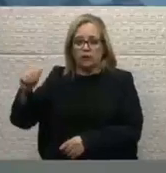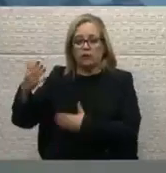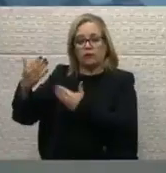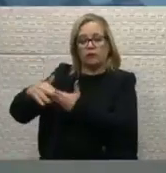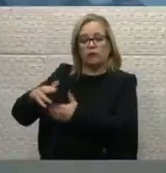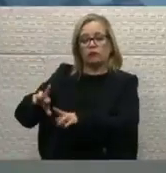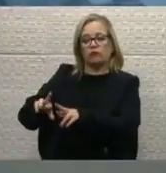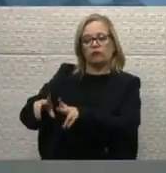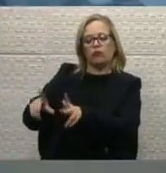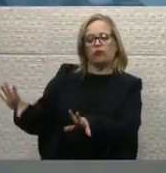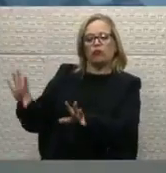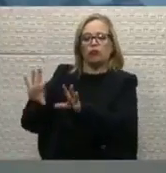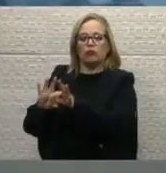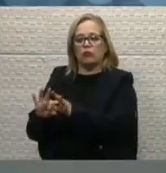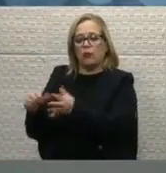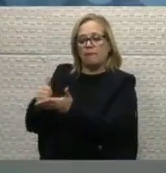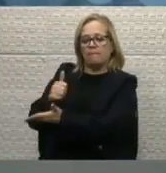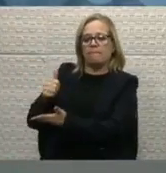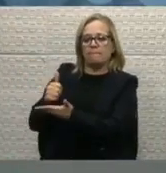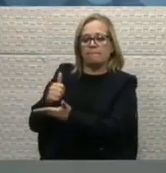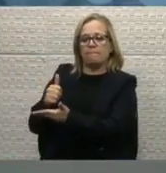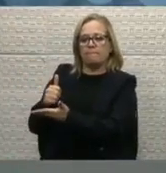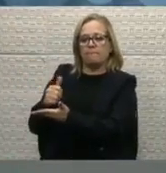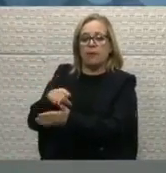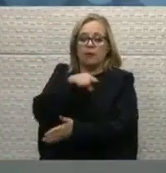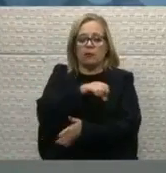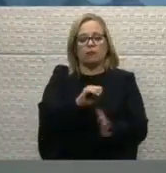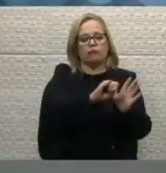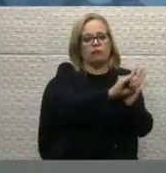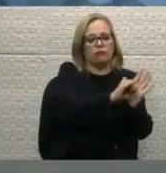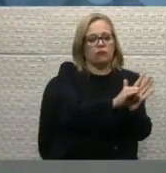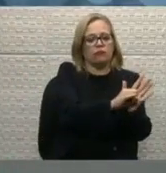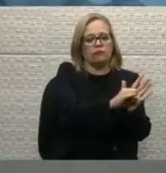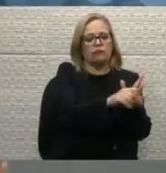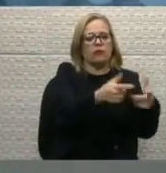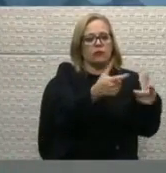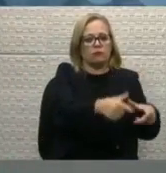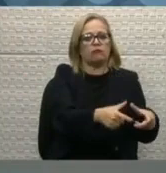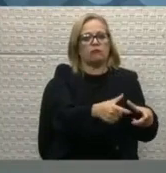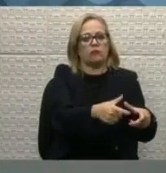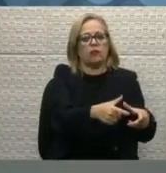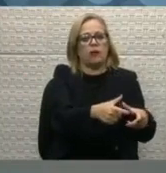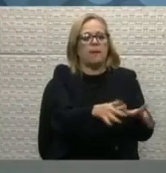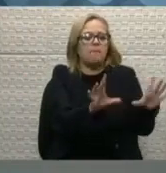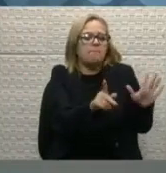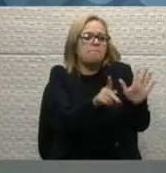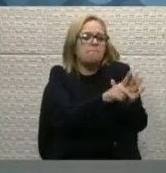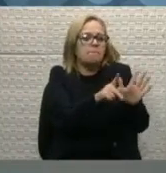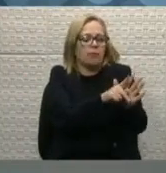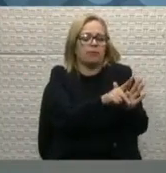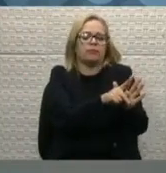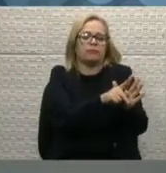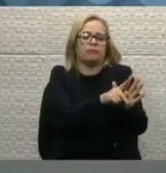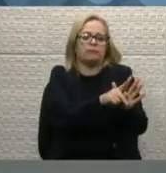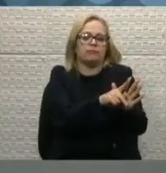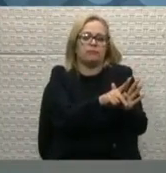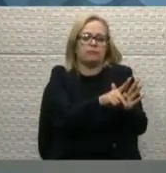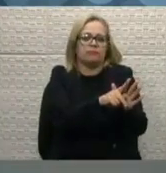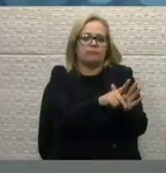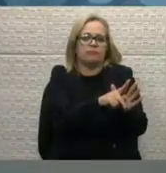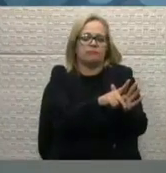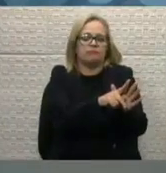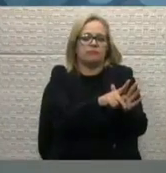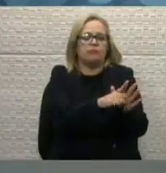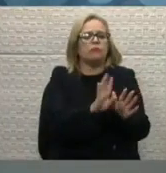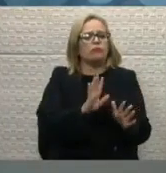ela está associada às bases. A identidade é uma categoria, uma classe específica de matrizes. Então,